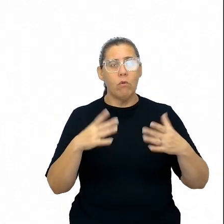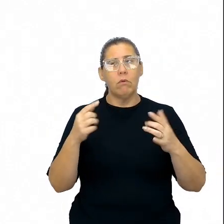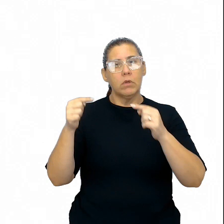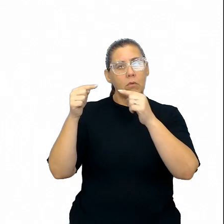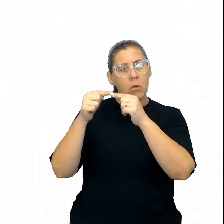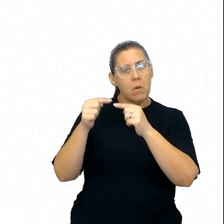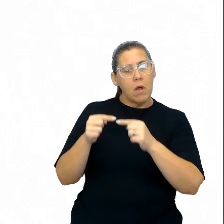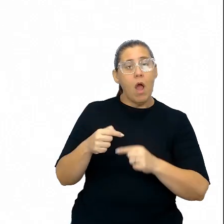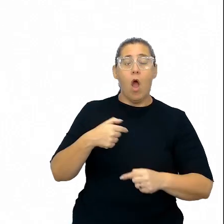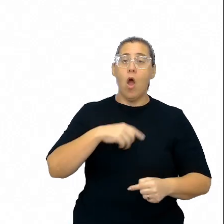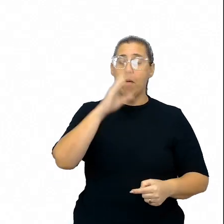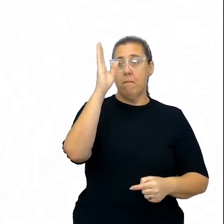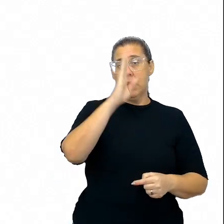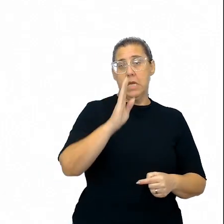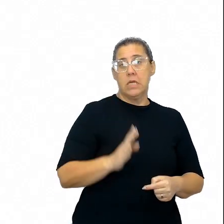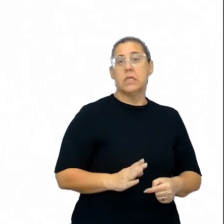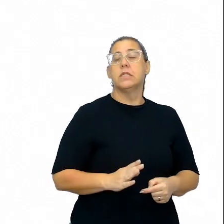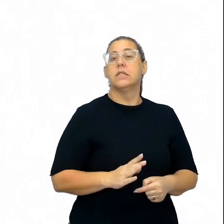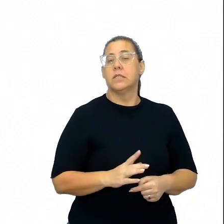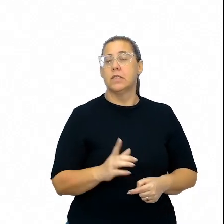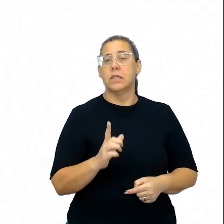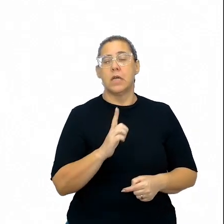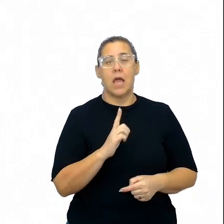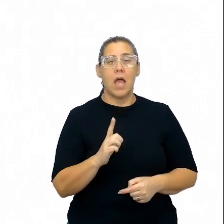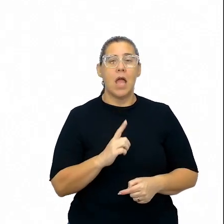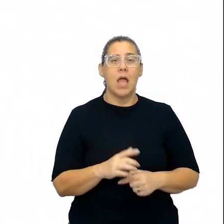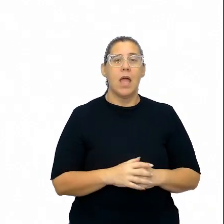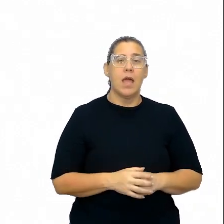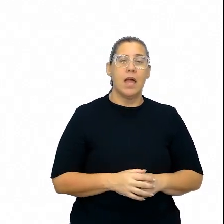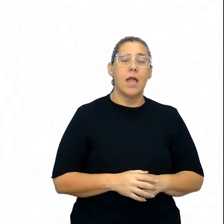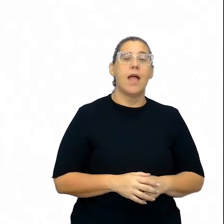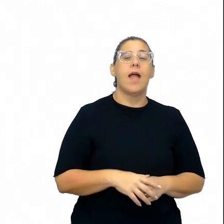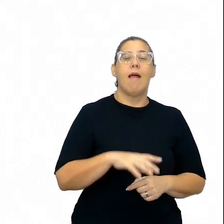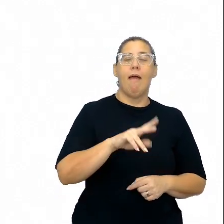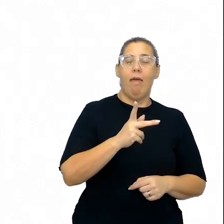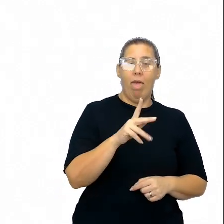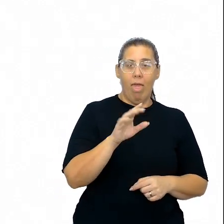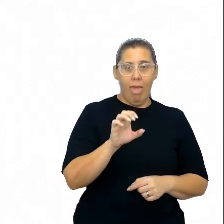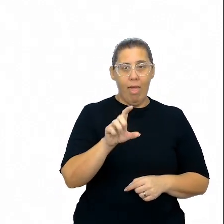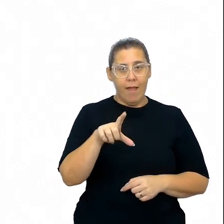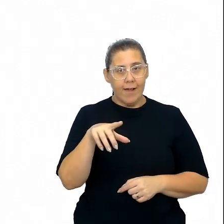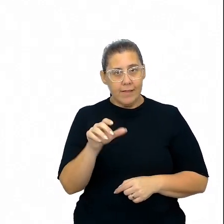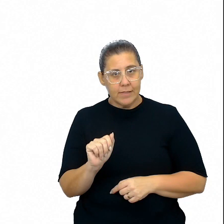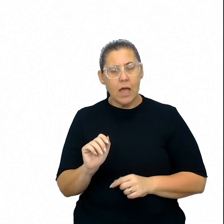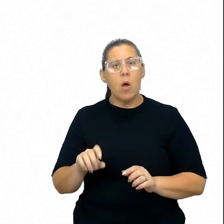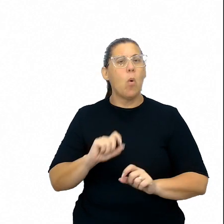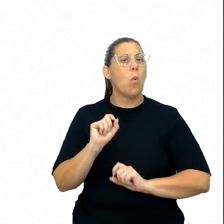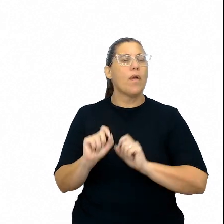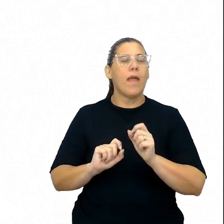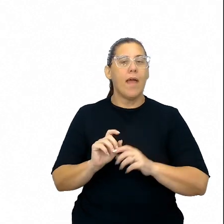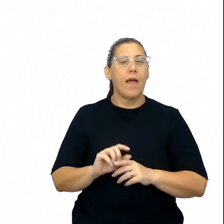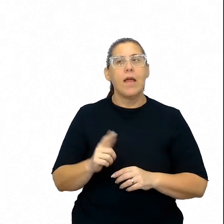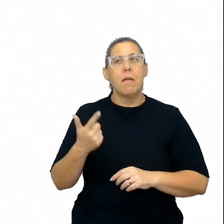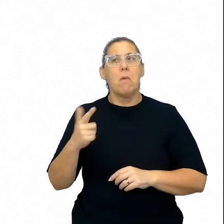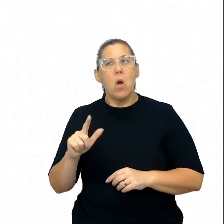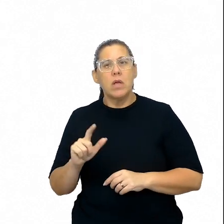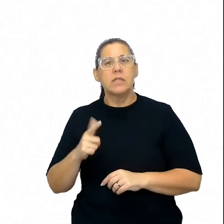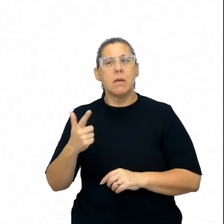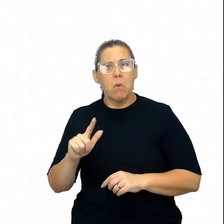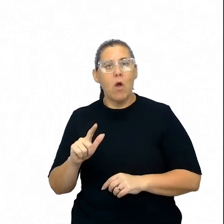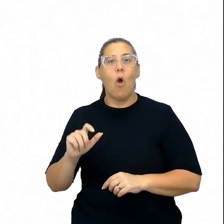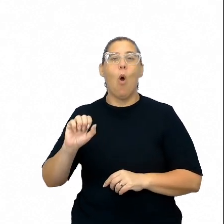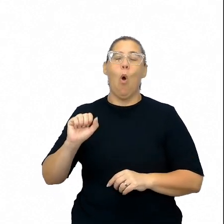relacionar isso. Olha, o Brasil é heptacampeão. Depois de hexacampeão. Depois de hexa seria o quê? Hepta. Depois de hepta seria o